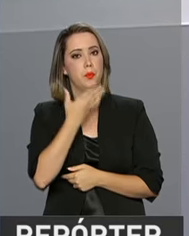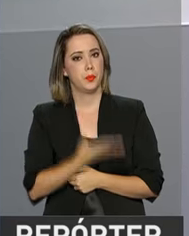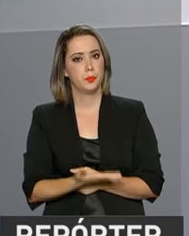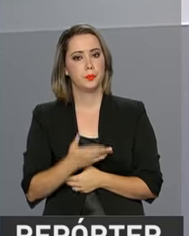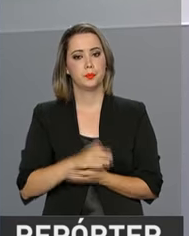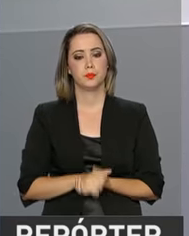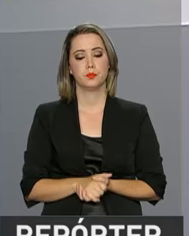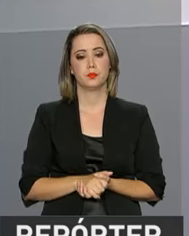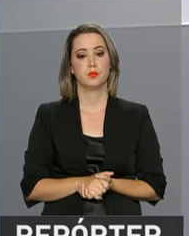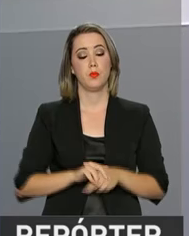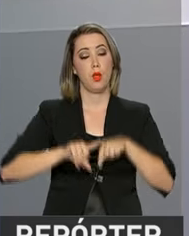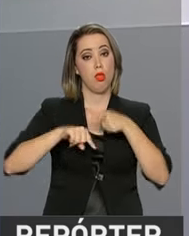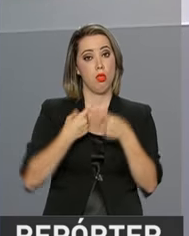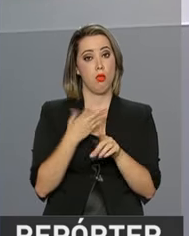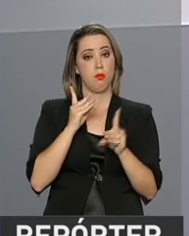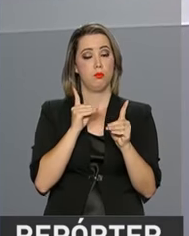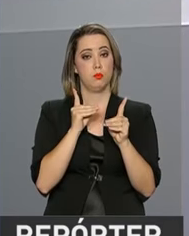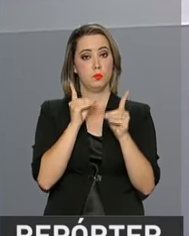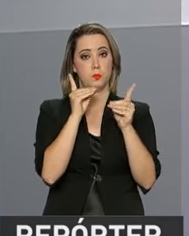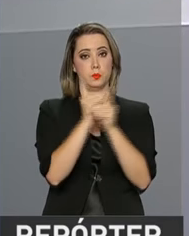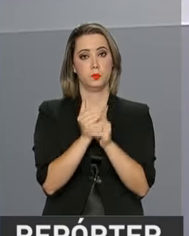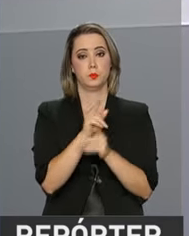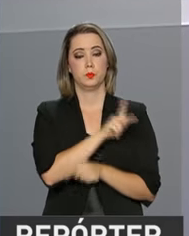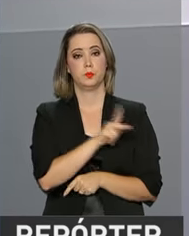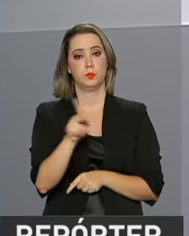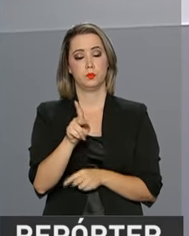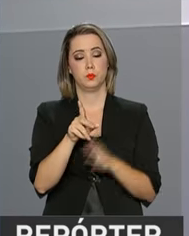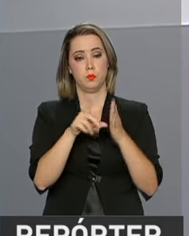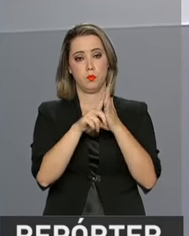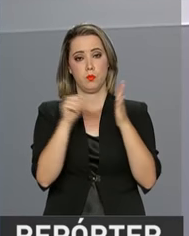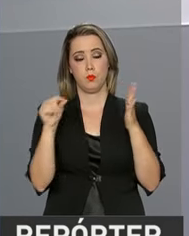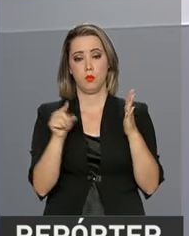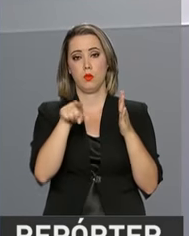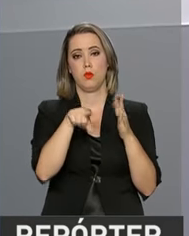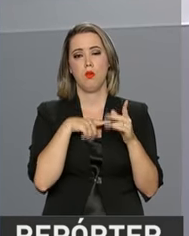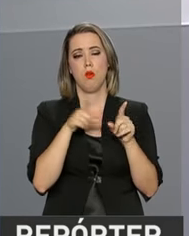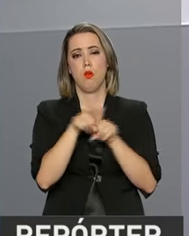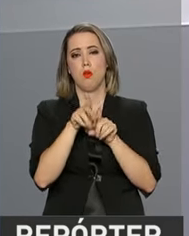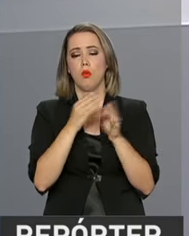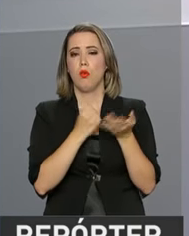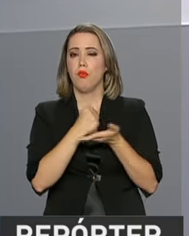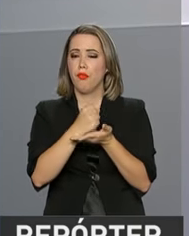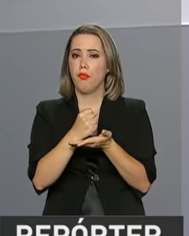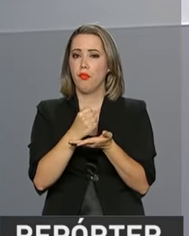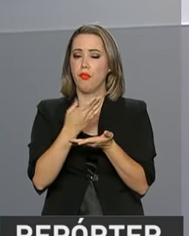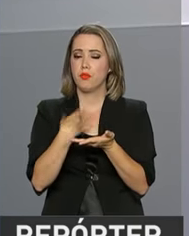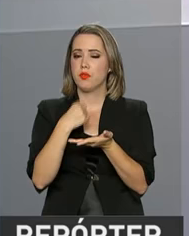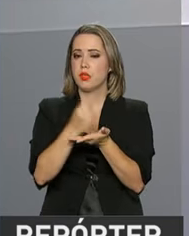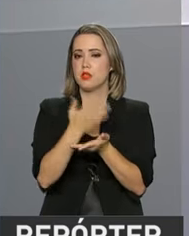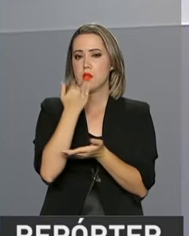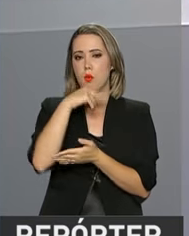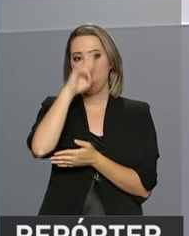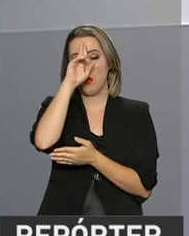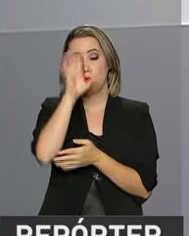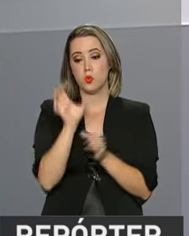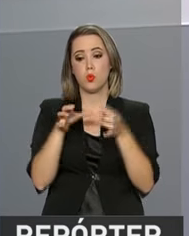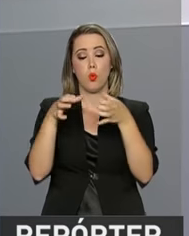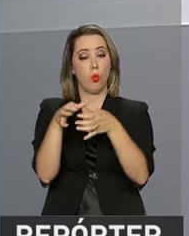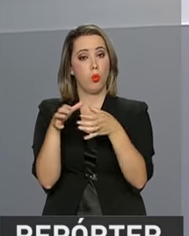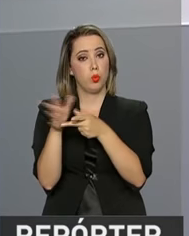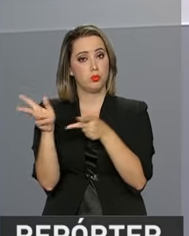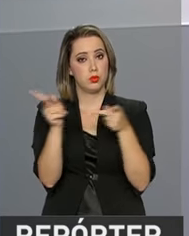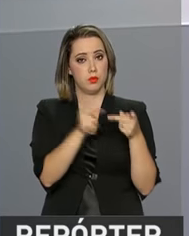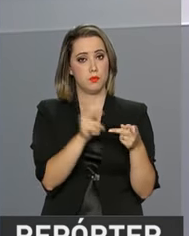e após o encontro no palácio do planalto o governo brasileiro ofereceu um almoço em homenagem a comitiva espanhola no